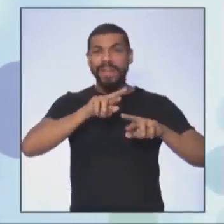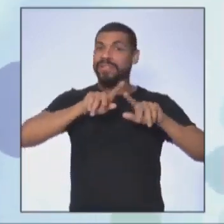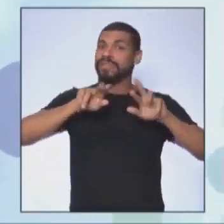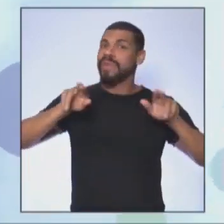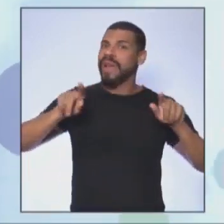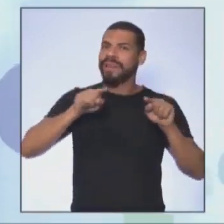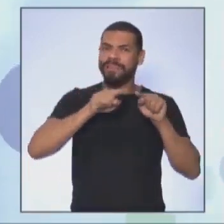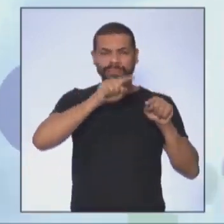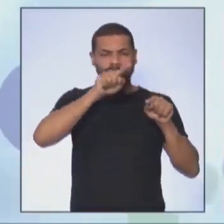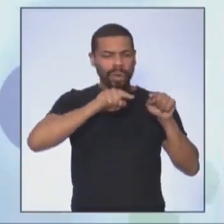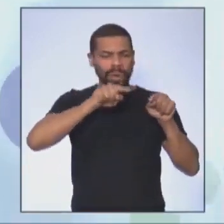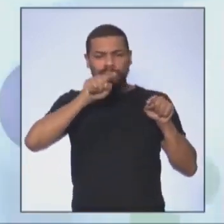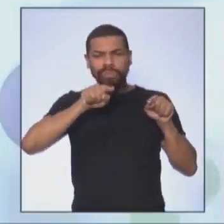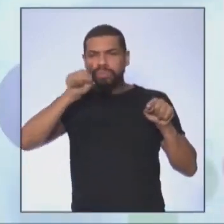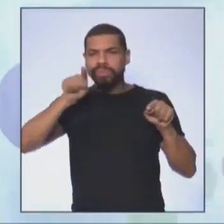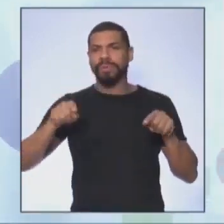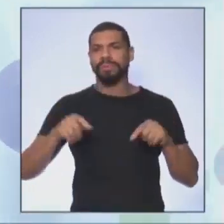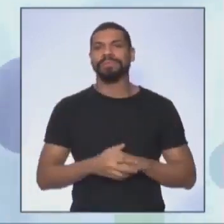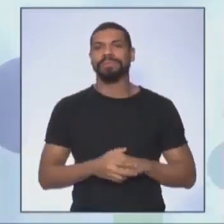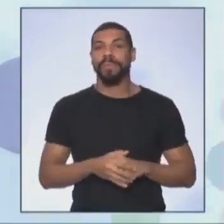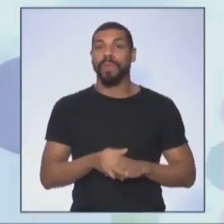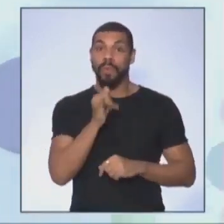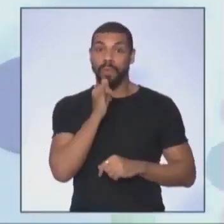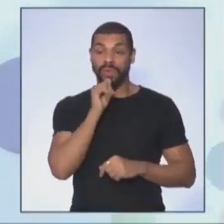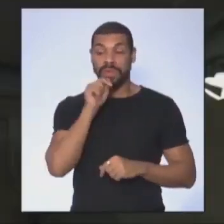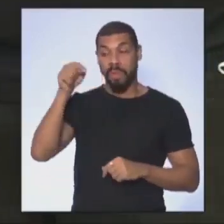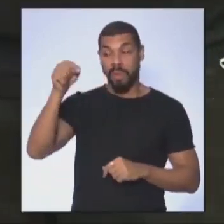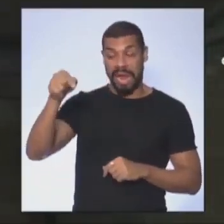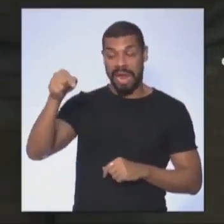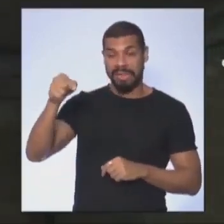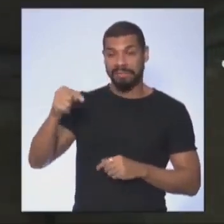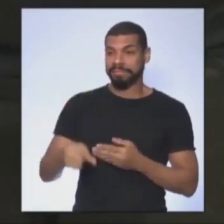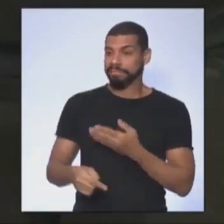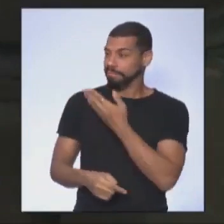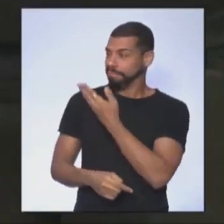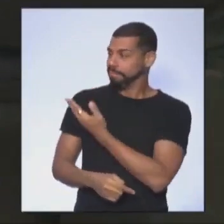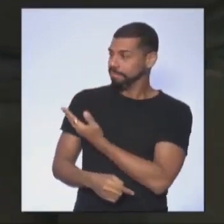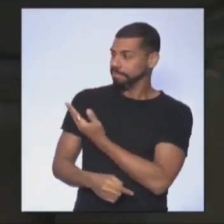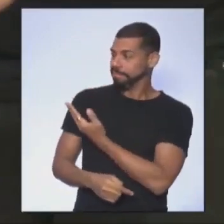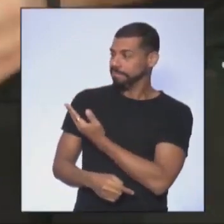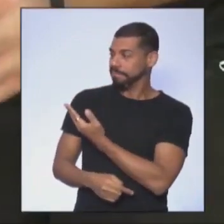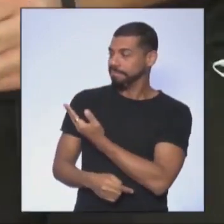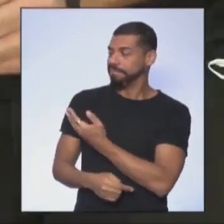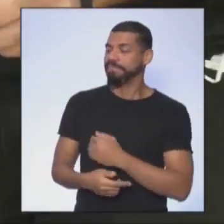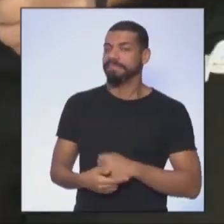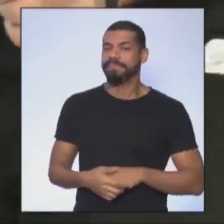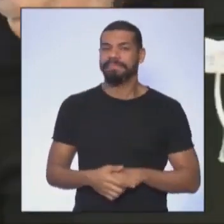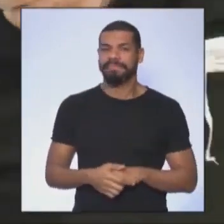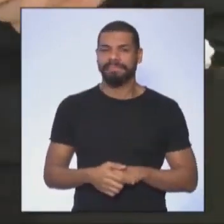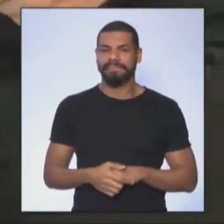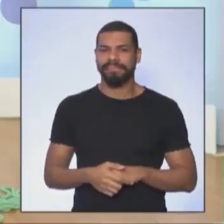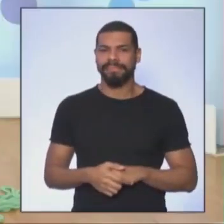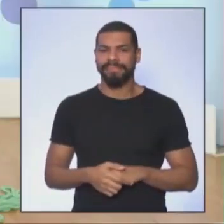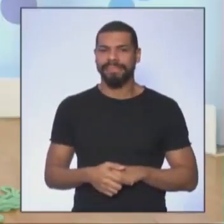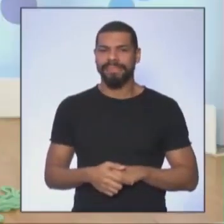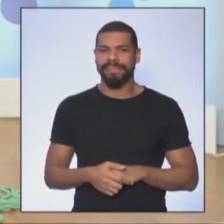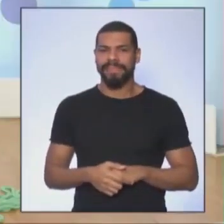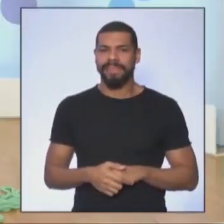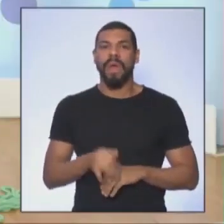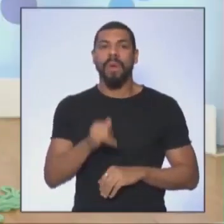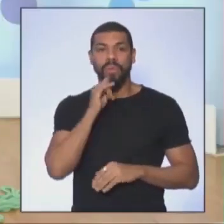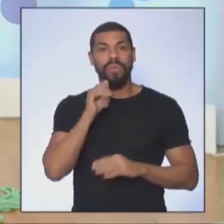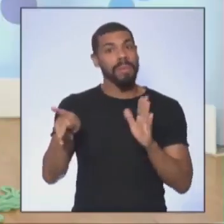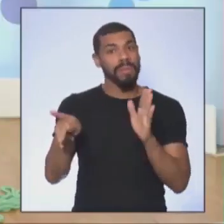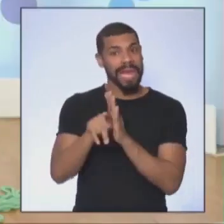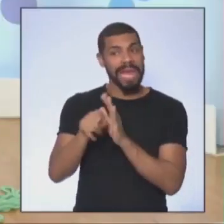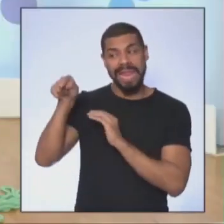de vibração. Então, No por caso, exemplo... essa taça, a frequência foi essa aqui. Mas, Então, por exemplo, essa nota é específica para